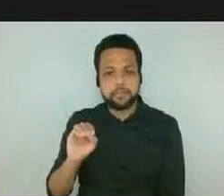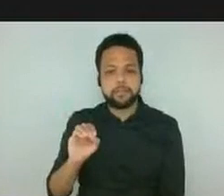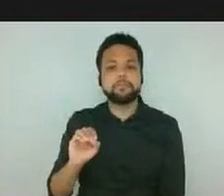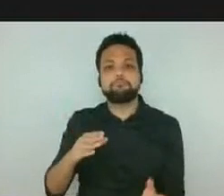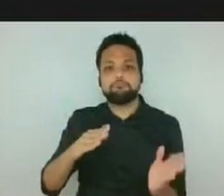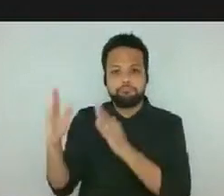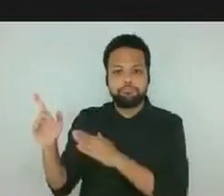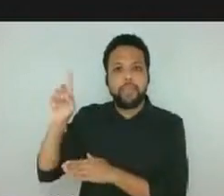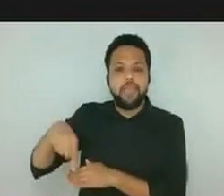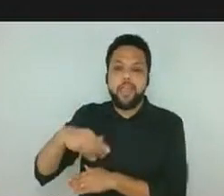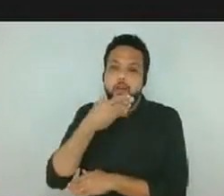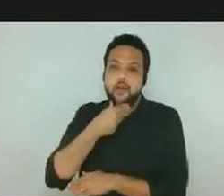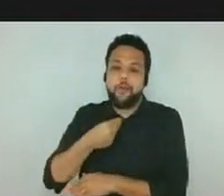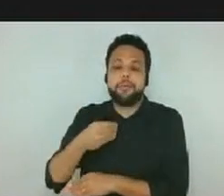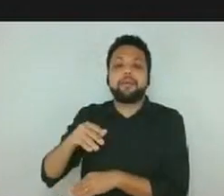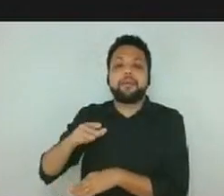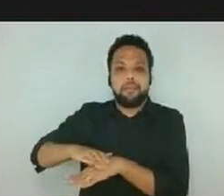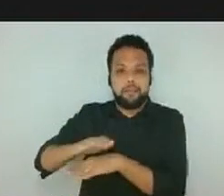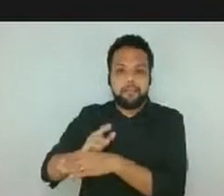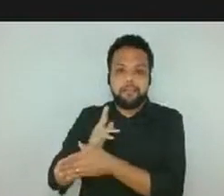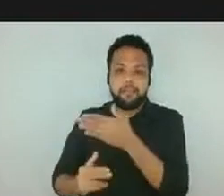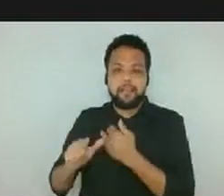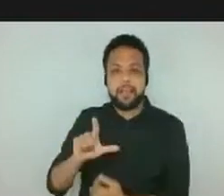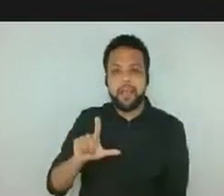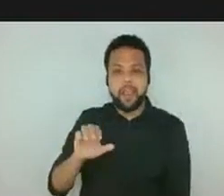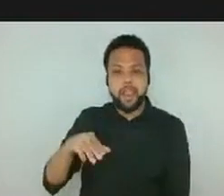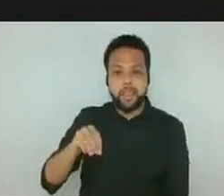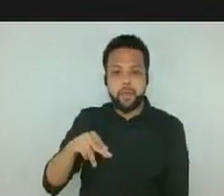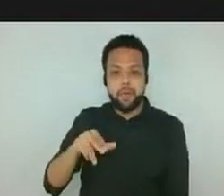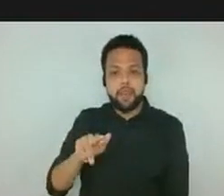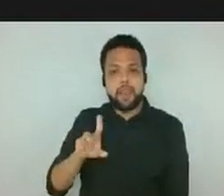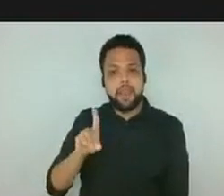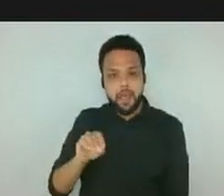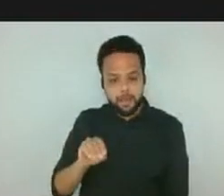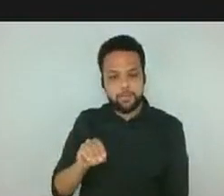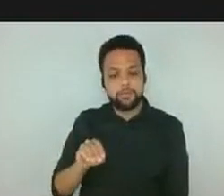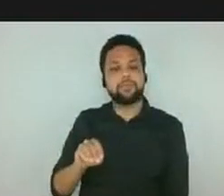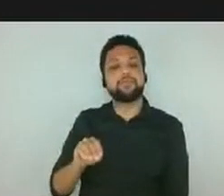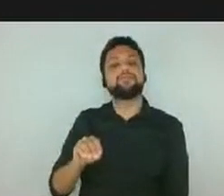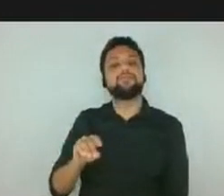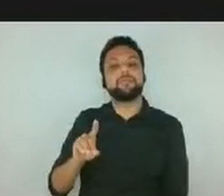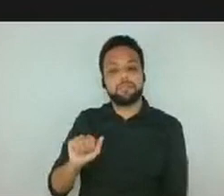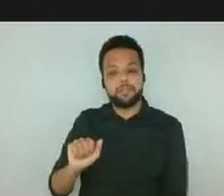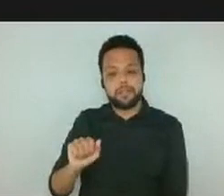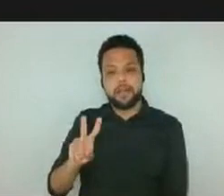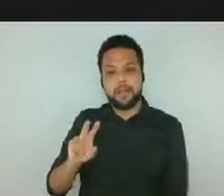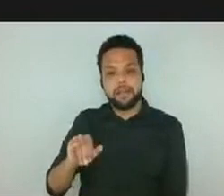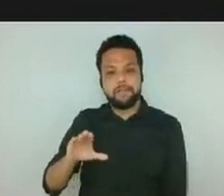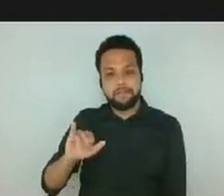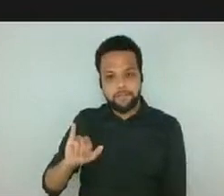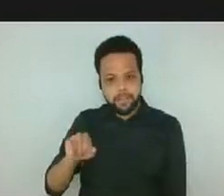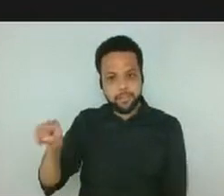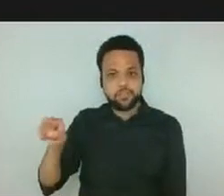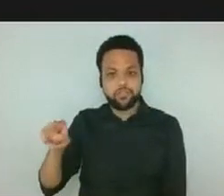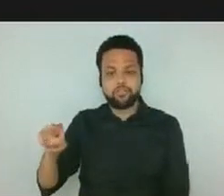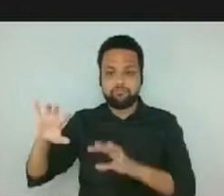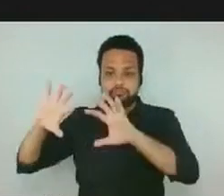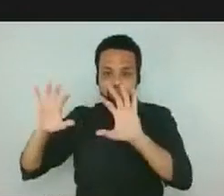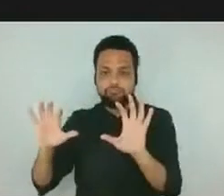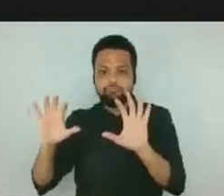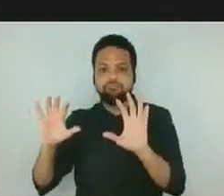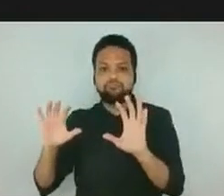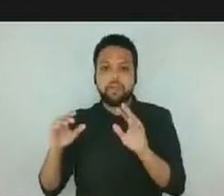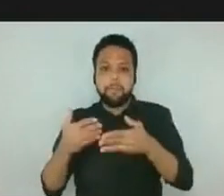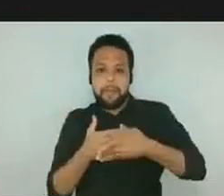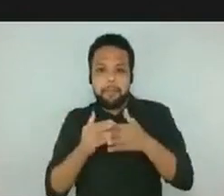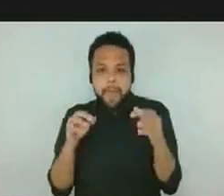Os esquetes, os esboços do Leonardo da Vinci, e de tudo que vai se produzir a partir do Renascimento, não